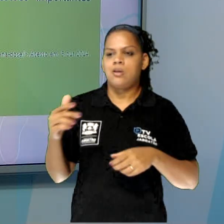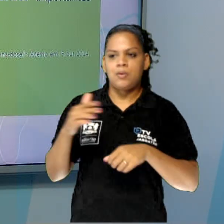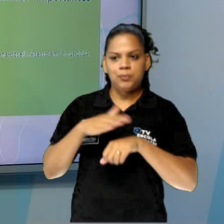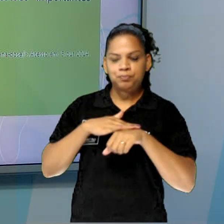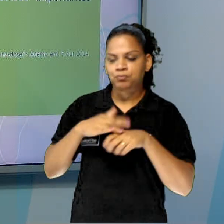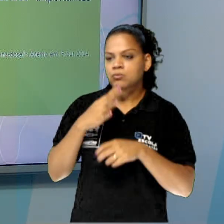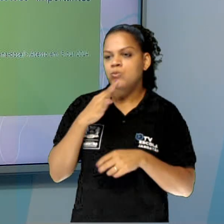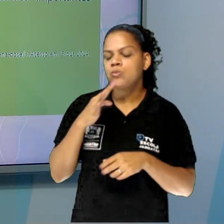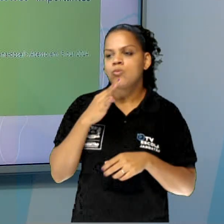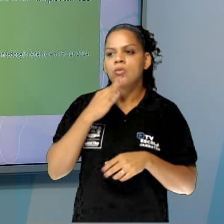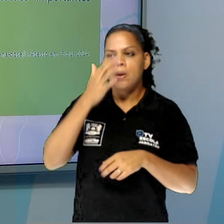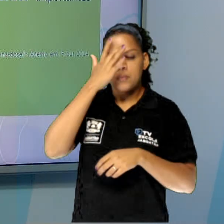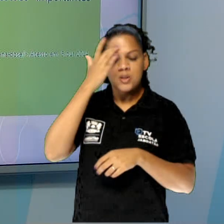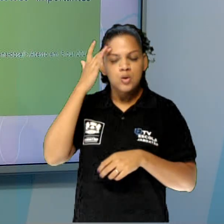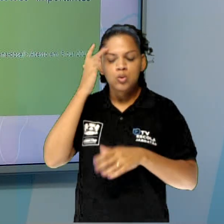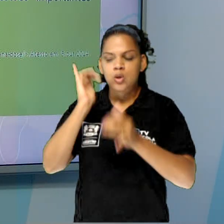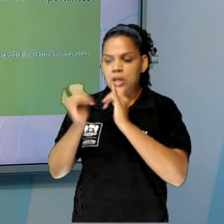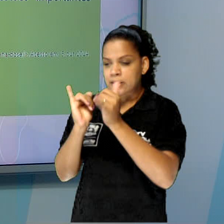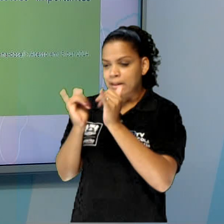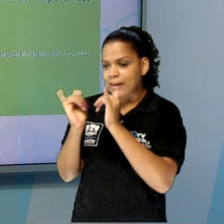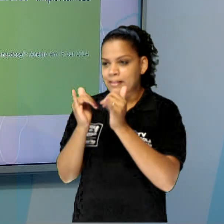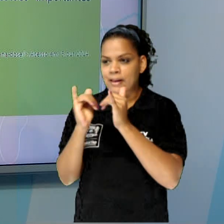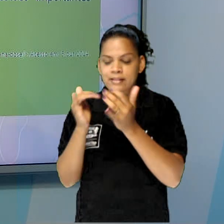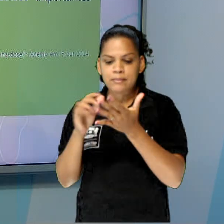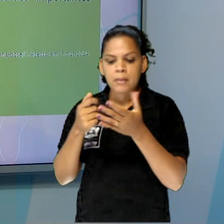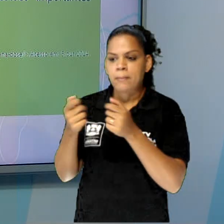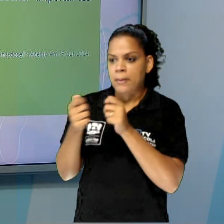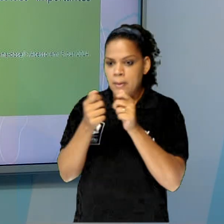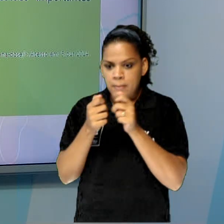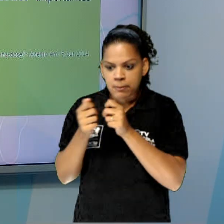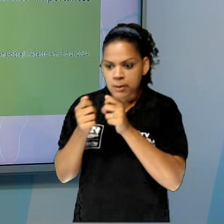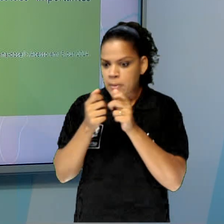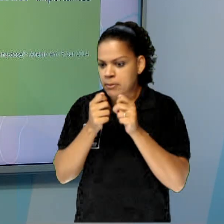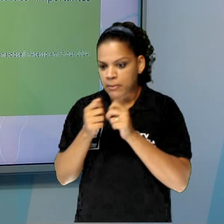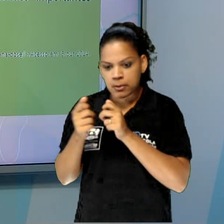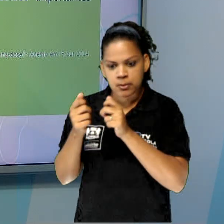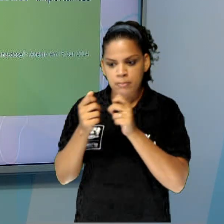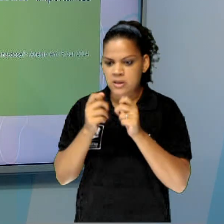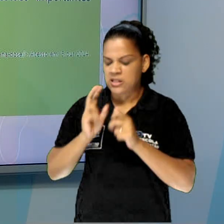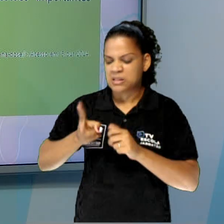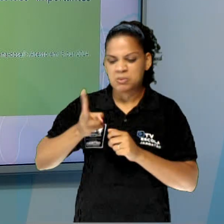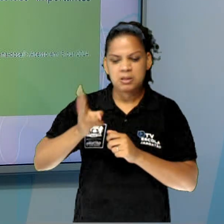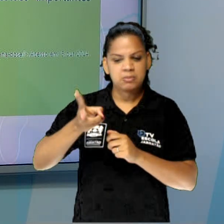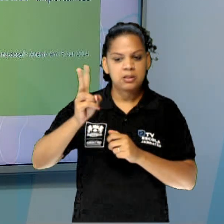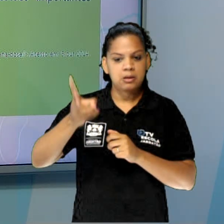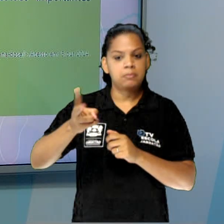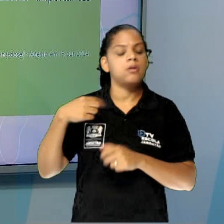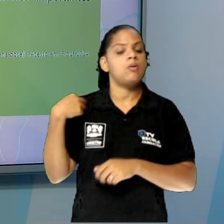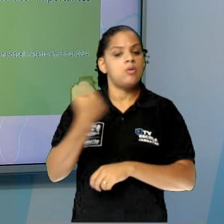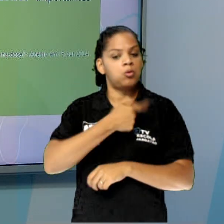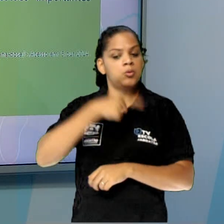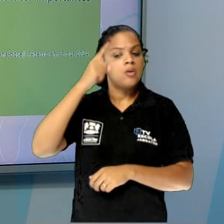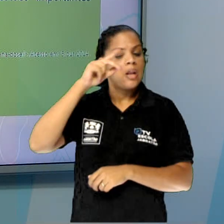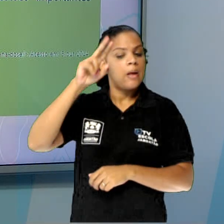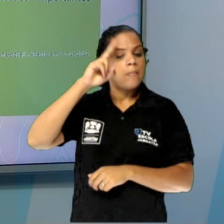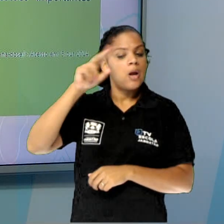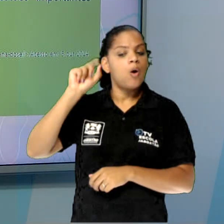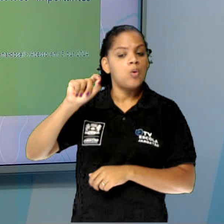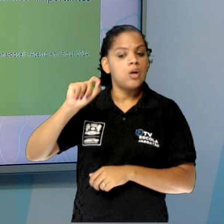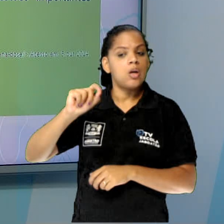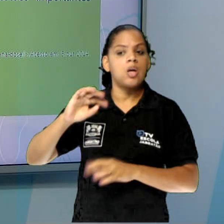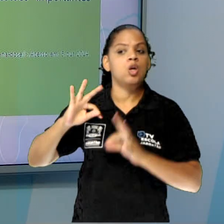Pode ser bom, todo mundo já sabe. O que talvez seja importante lembrar é que, como tudo na vida, tem que ter uma